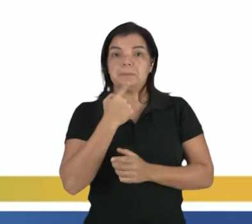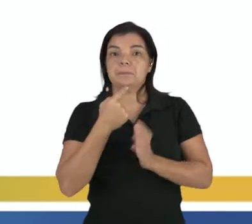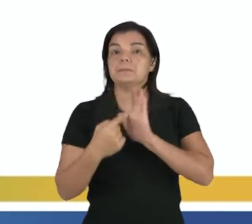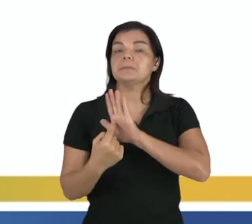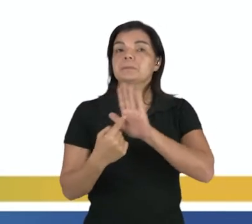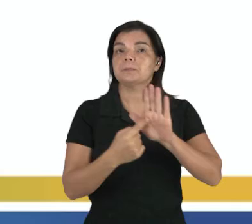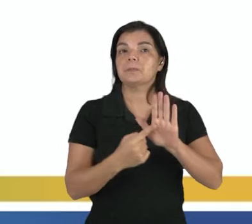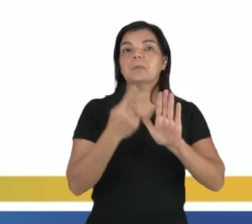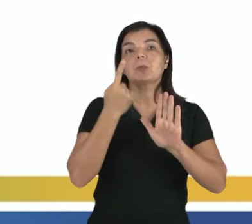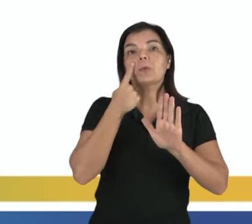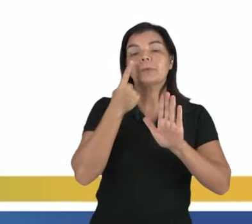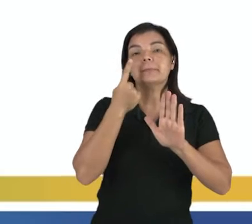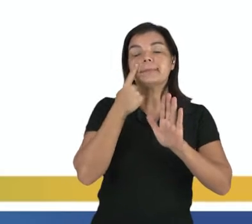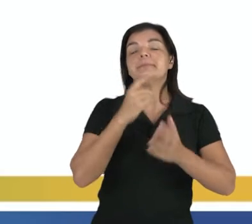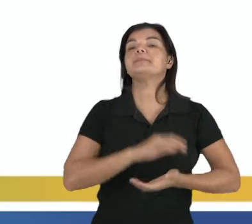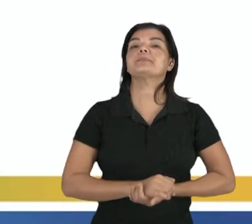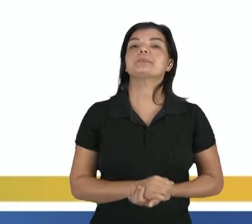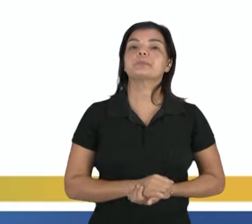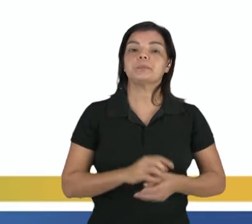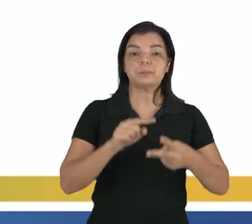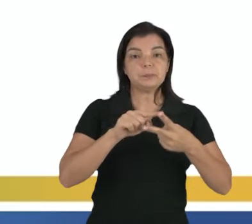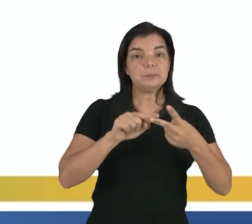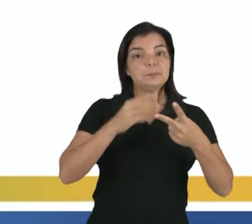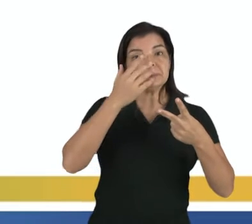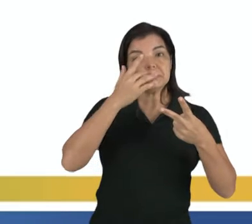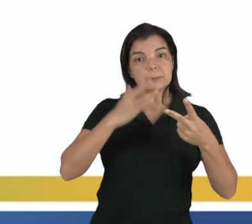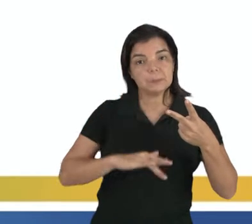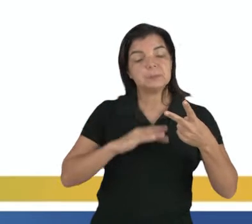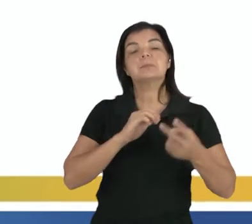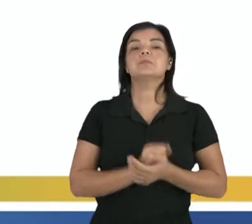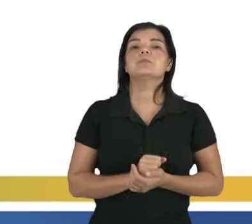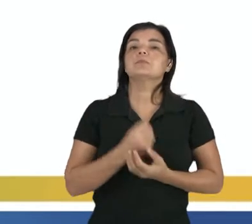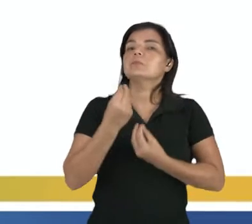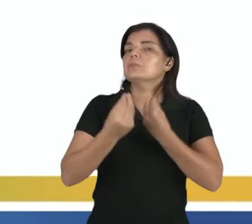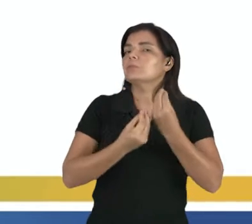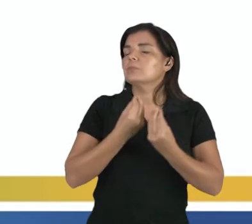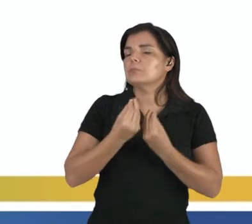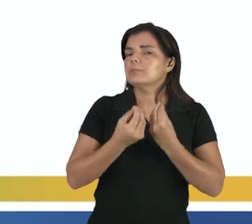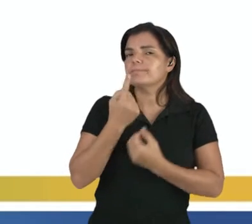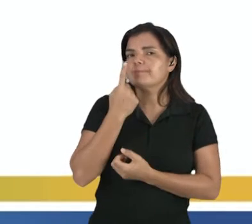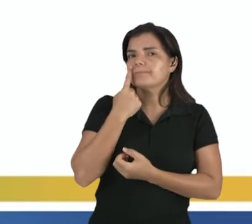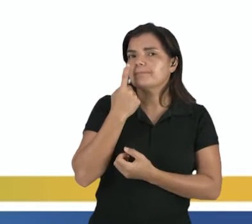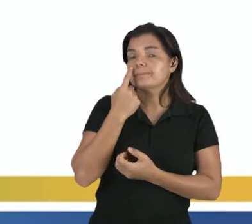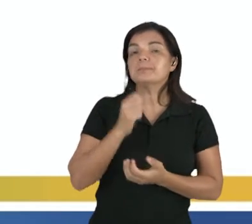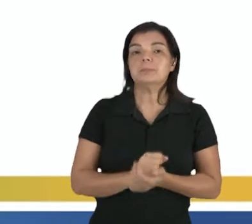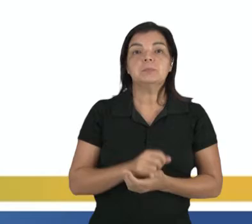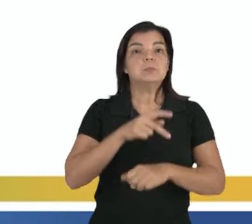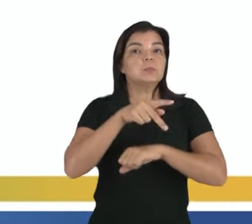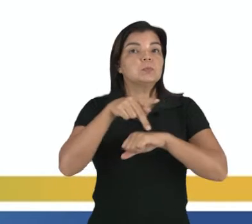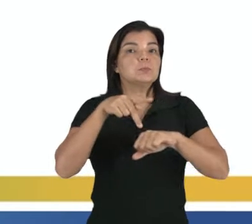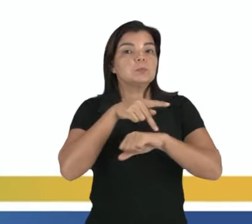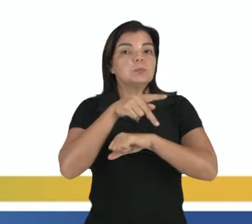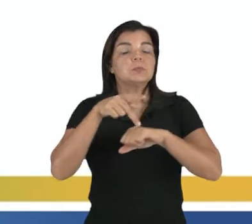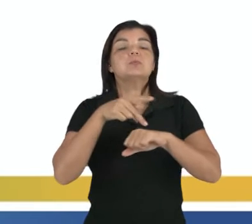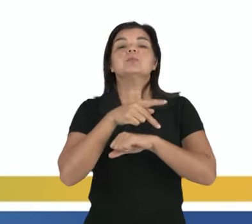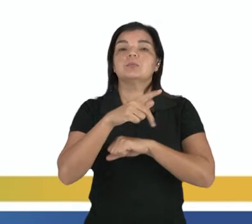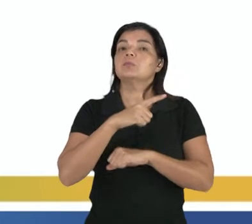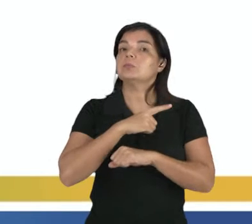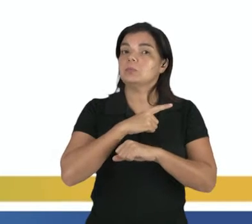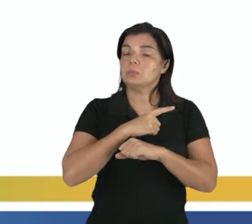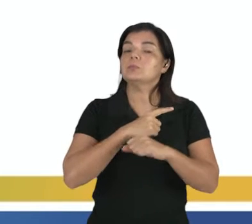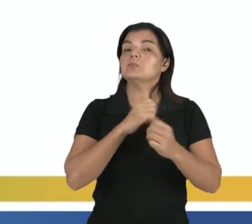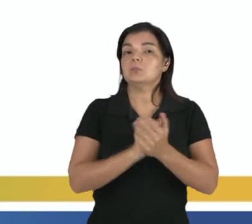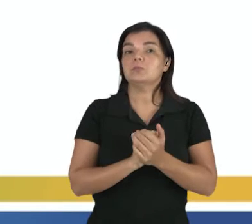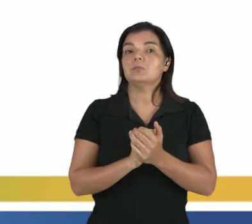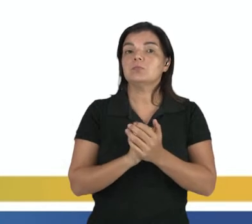vocês observarem 2 crianças, como que a gente poderia observar que aquele país ele tem um índice